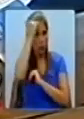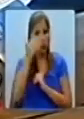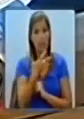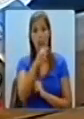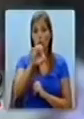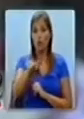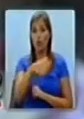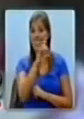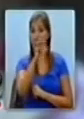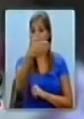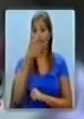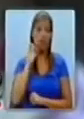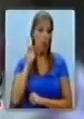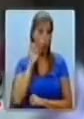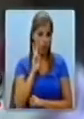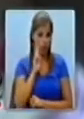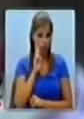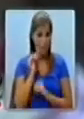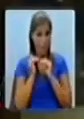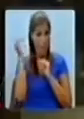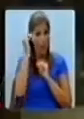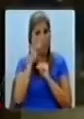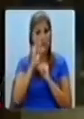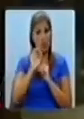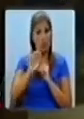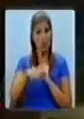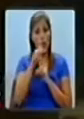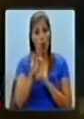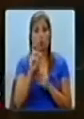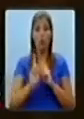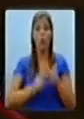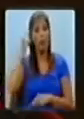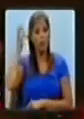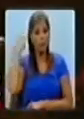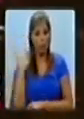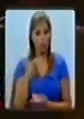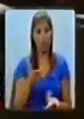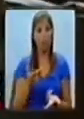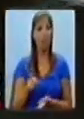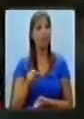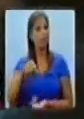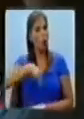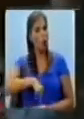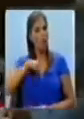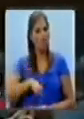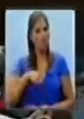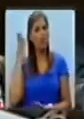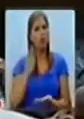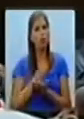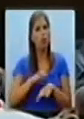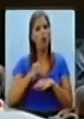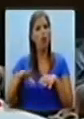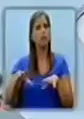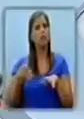18,67 valores mais quatro décimas que no ano passado uma exigência que não se fica apenas pela missão